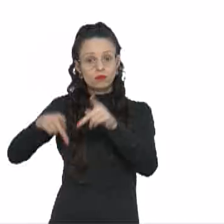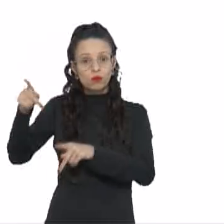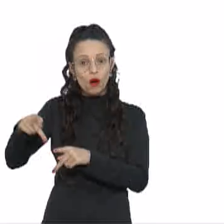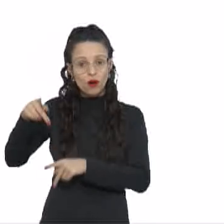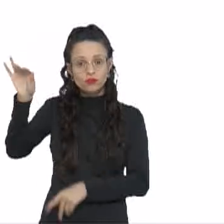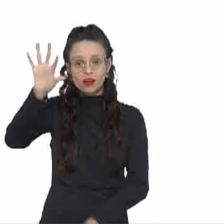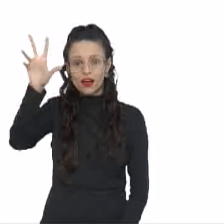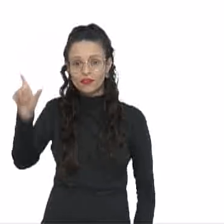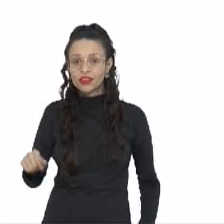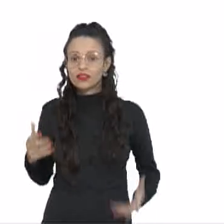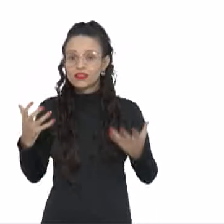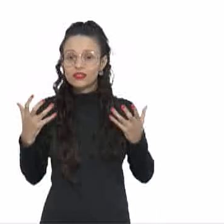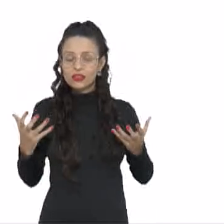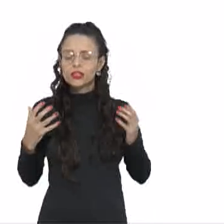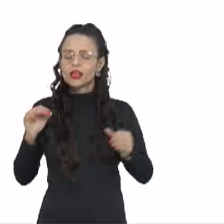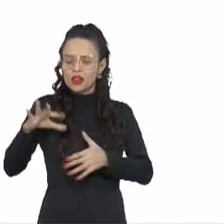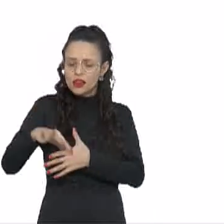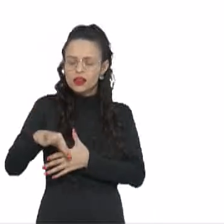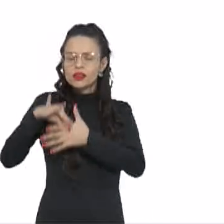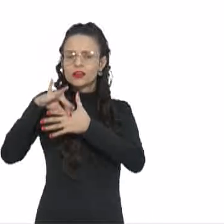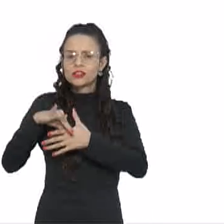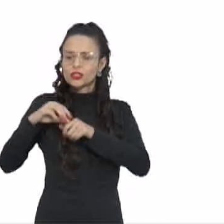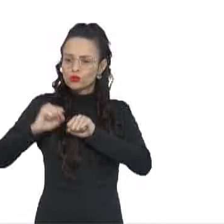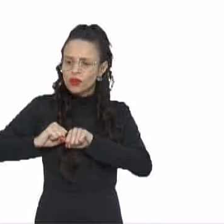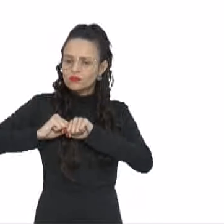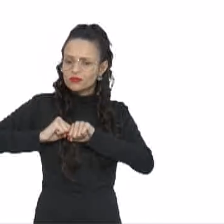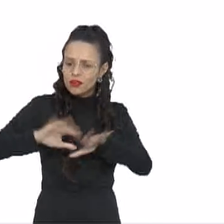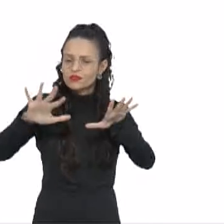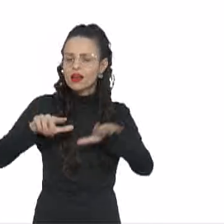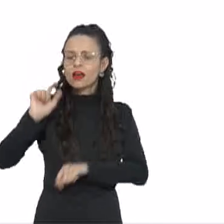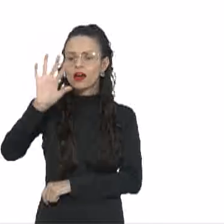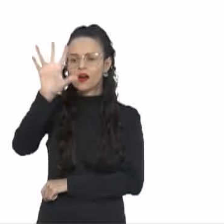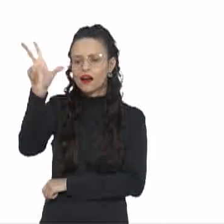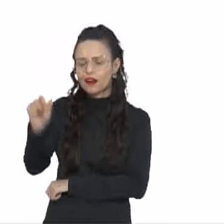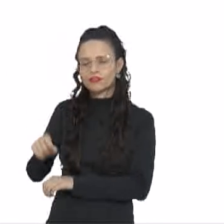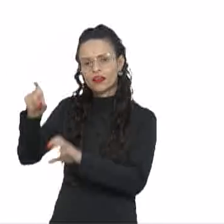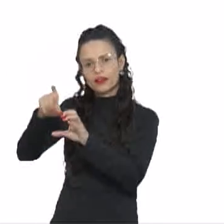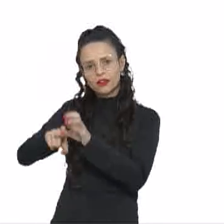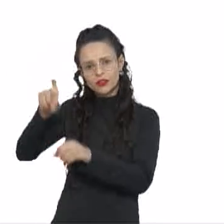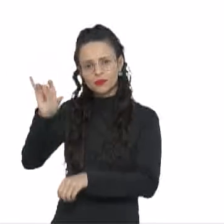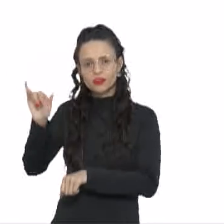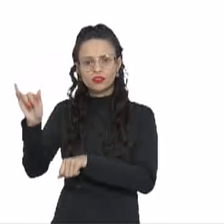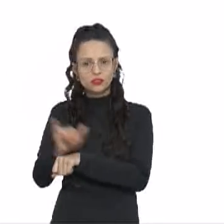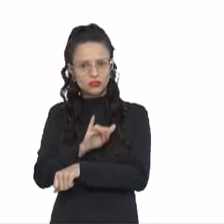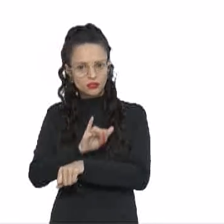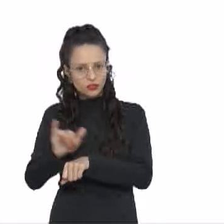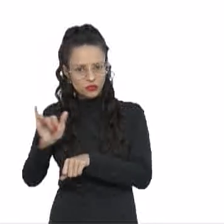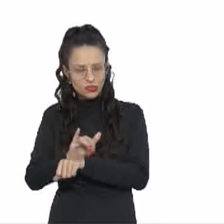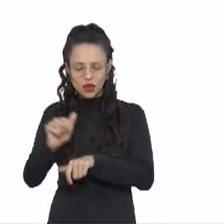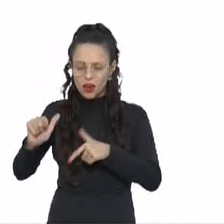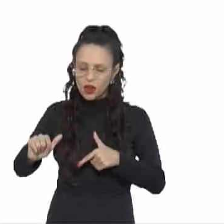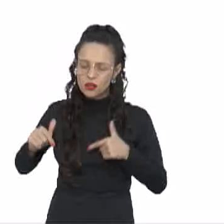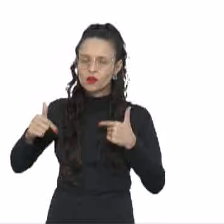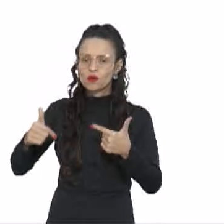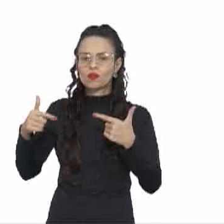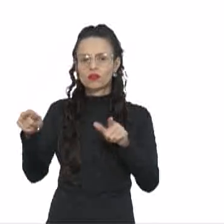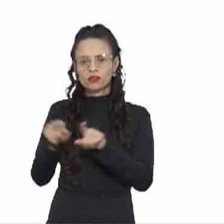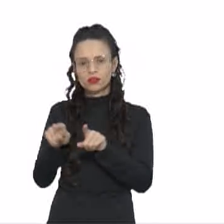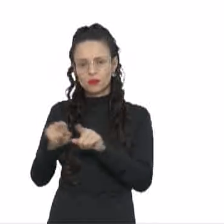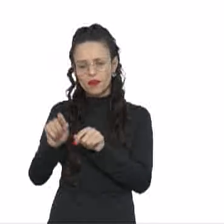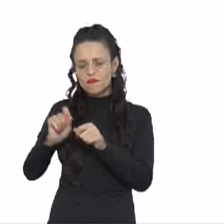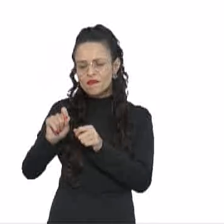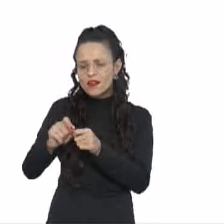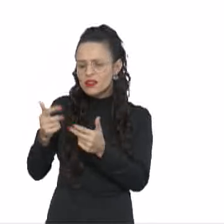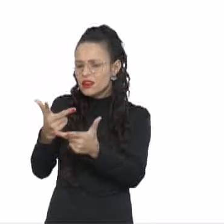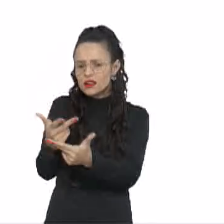os seus novos dirigentes lançar a África independente em estratégias, ações e